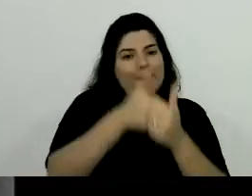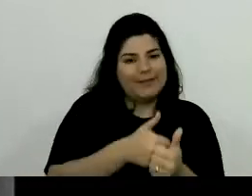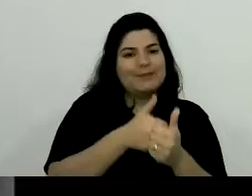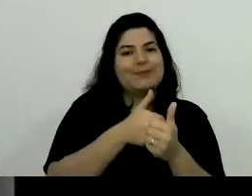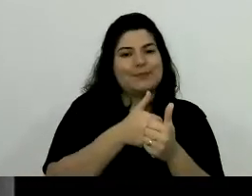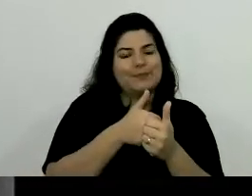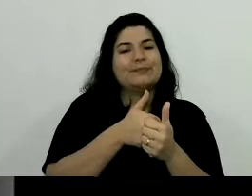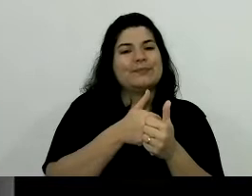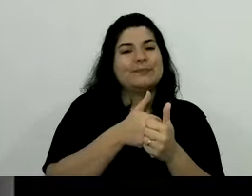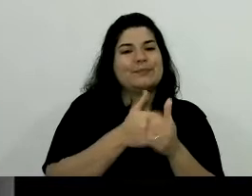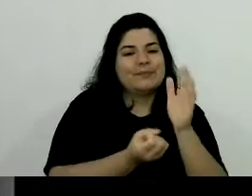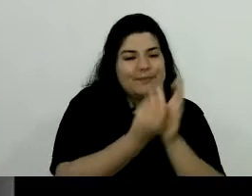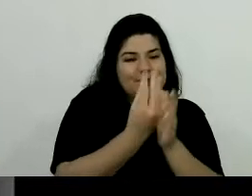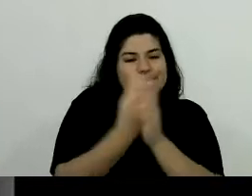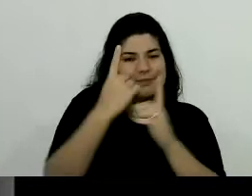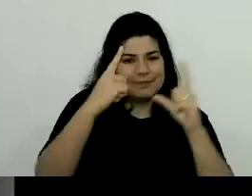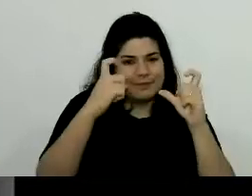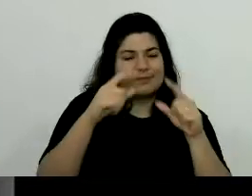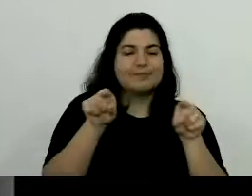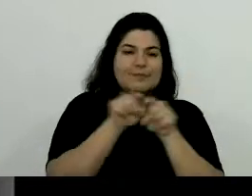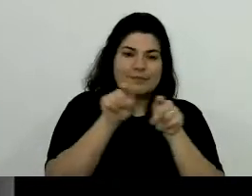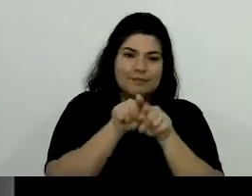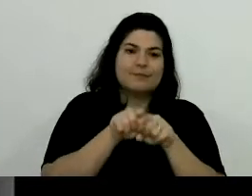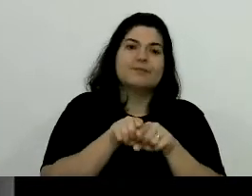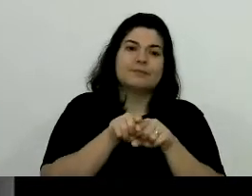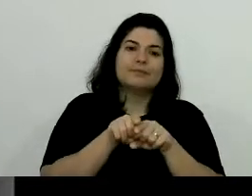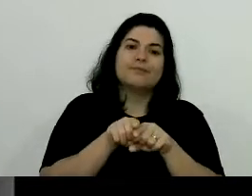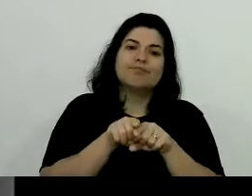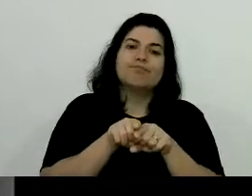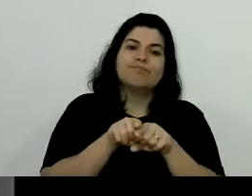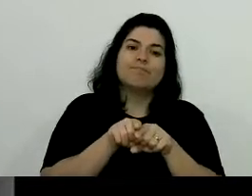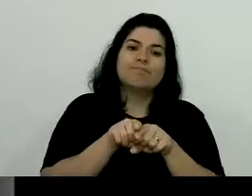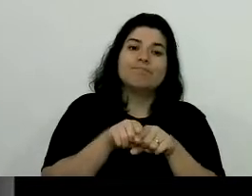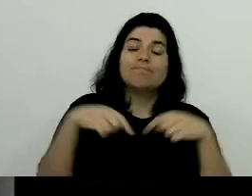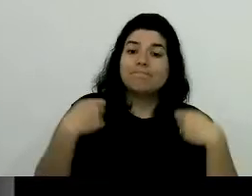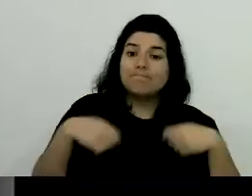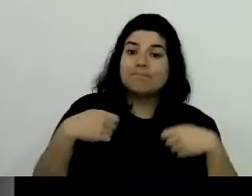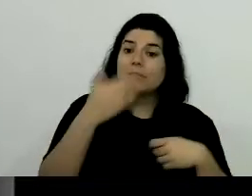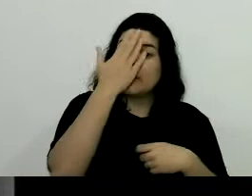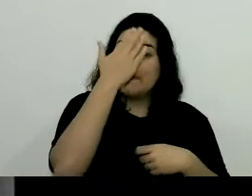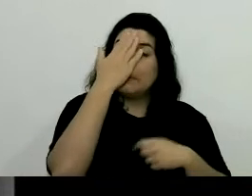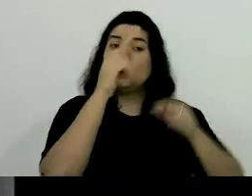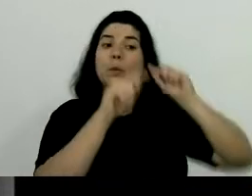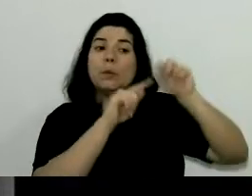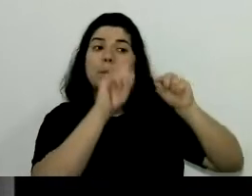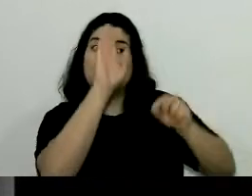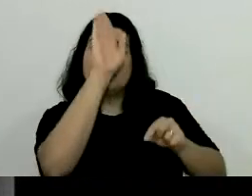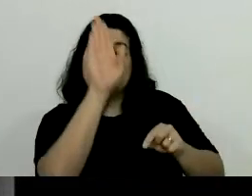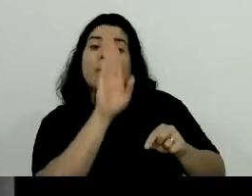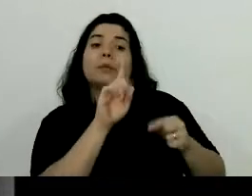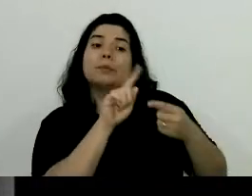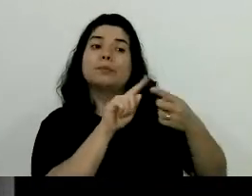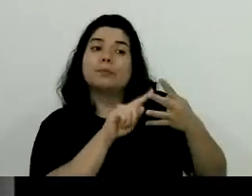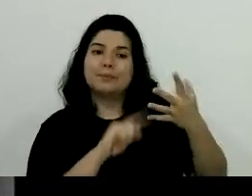dessa produção. É incontornável a eliminação e por isso é importante definir critérios, tá, dos